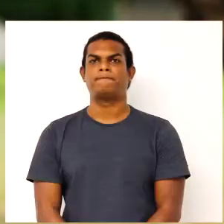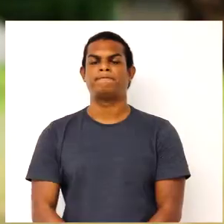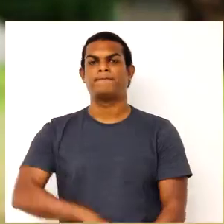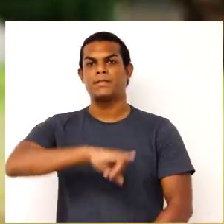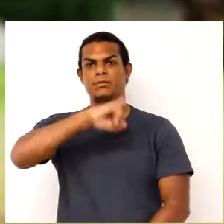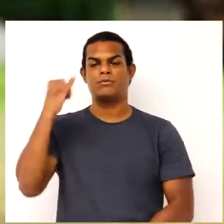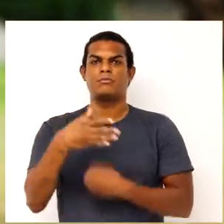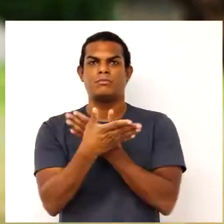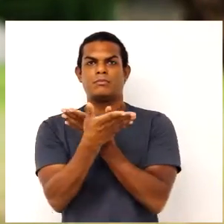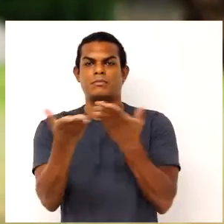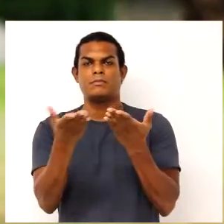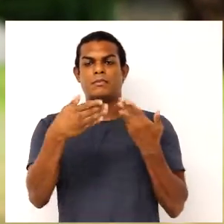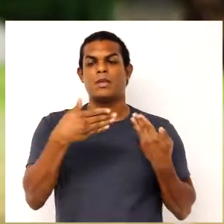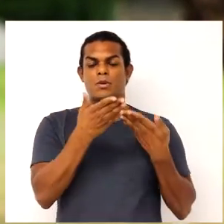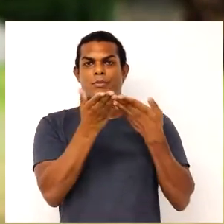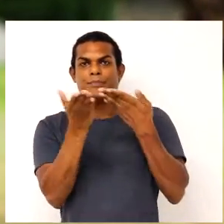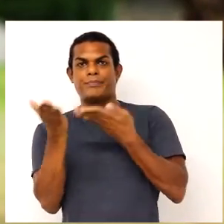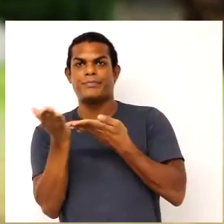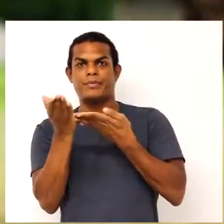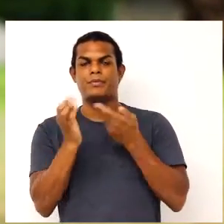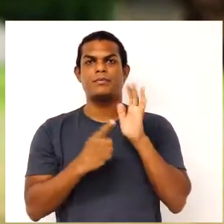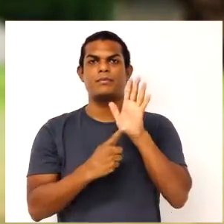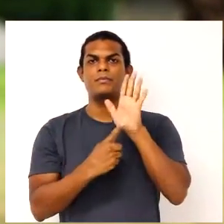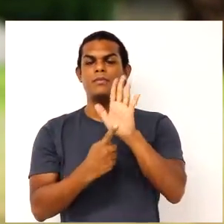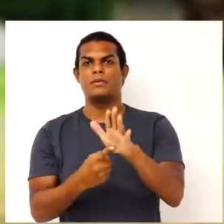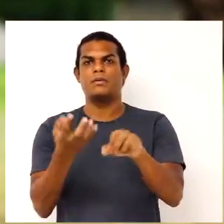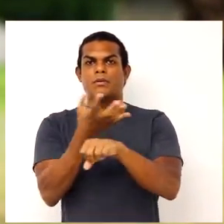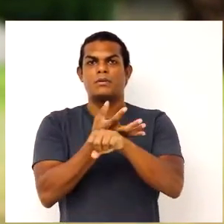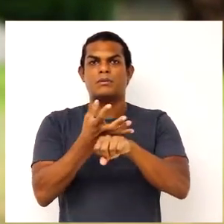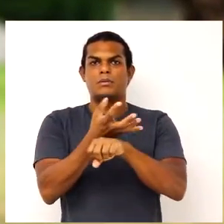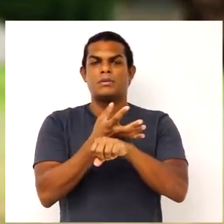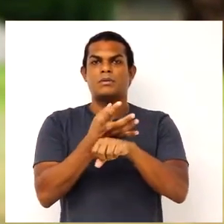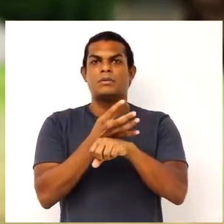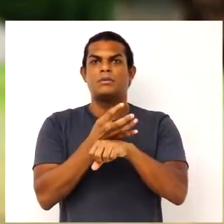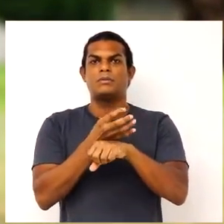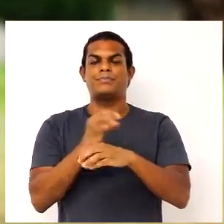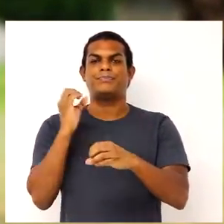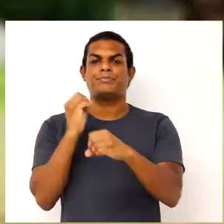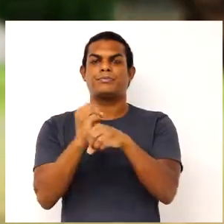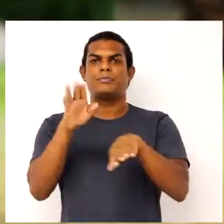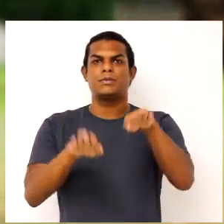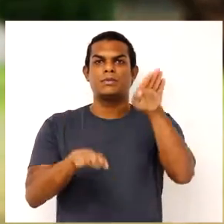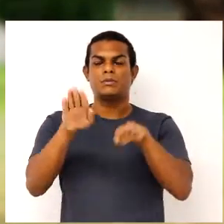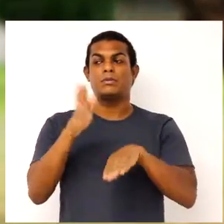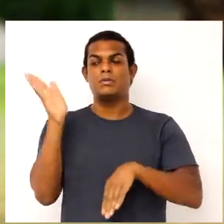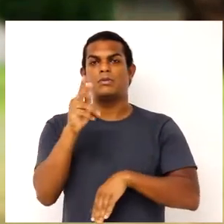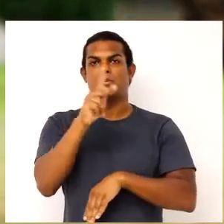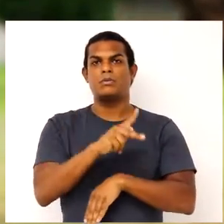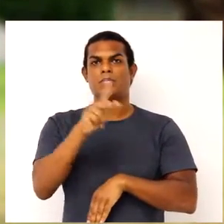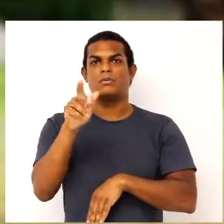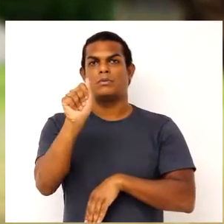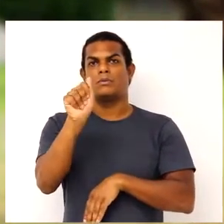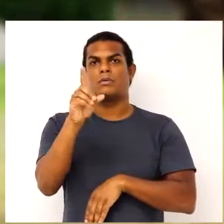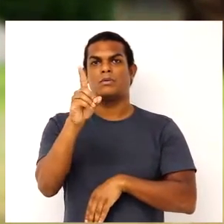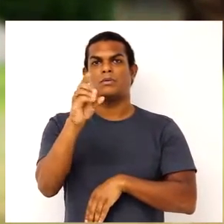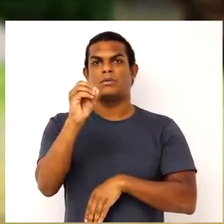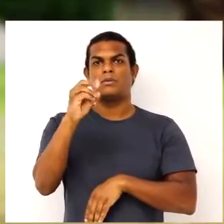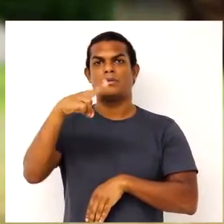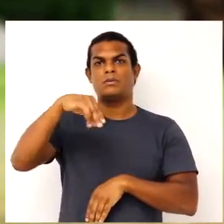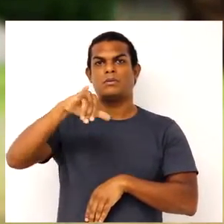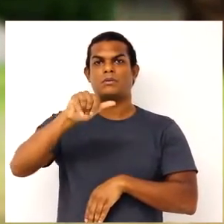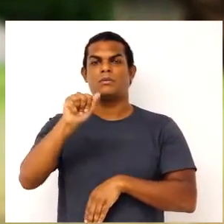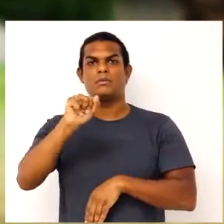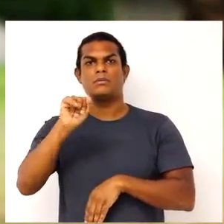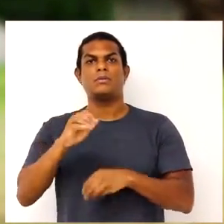Caro estudante, bem-vindo à nossa apresentação da disciplina de Estatística. Meu nome é professor Adonai e eu estarei com